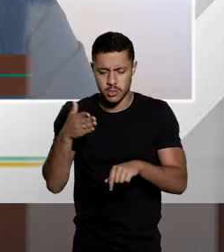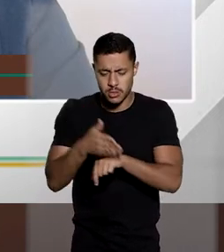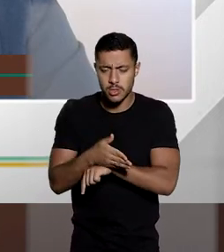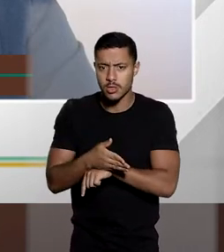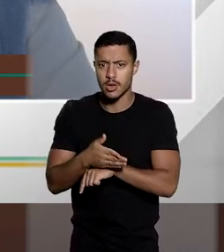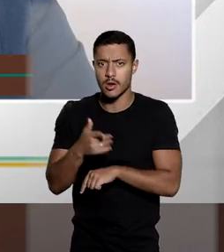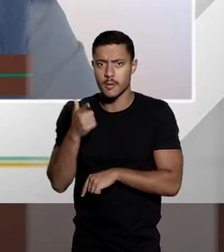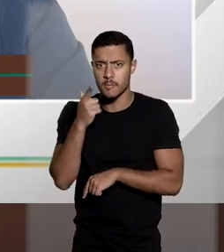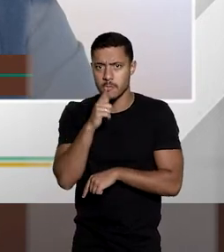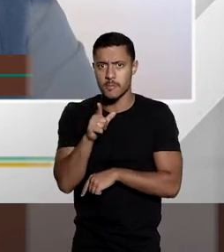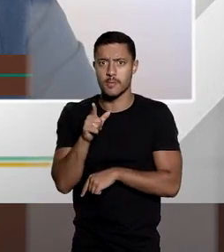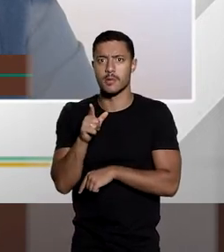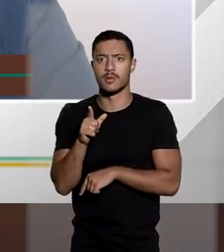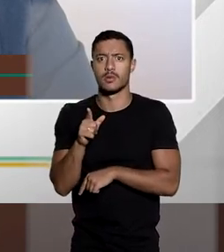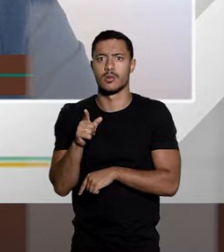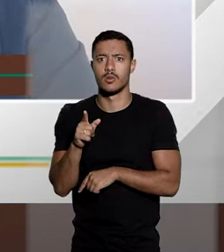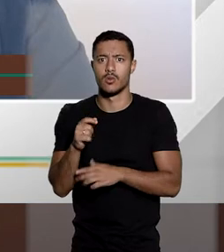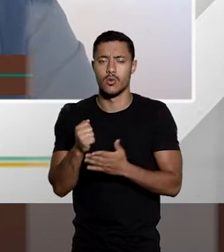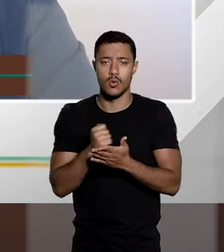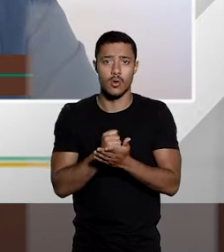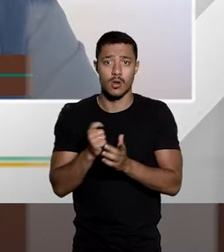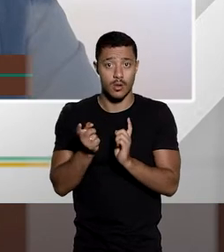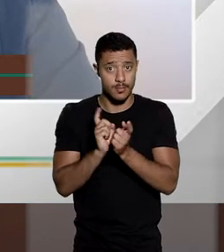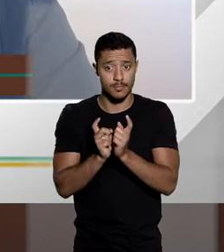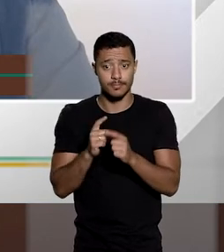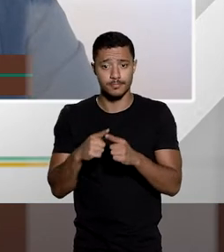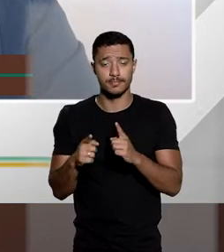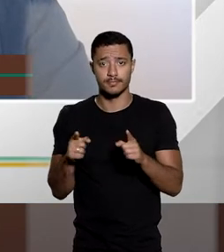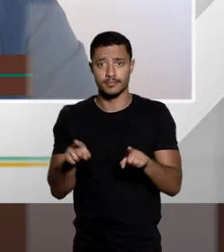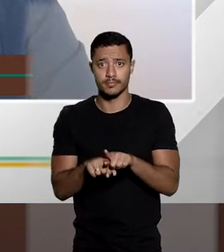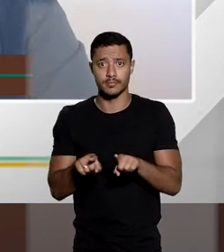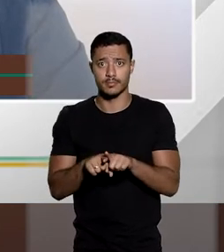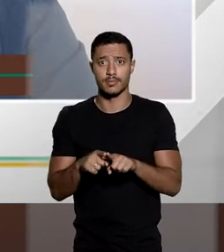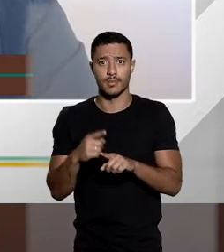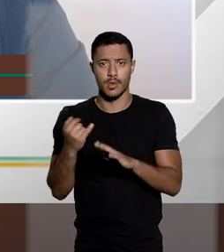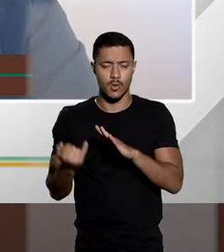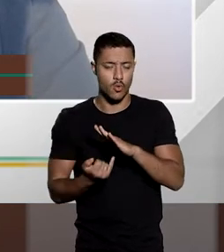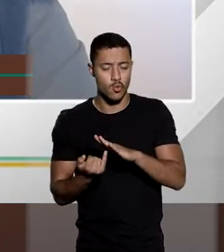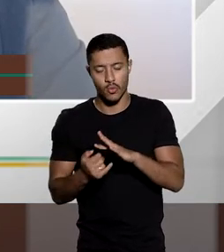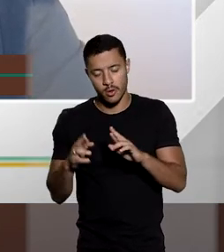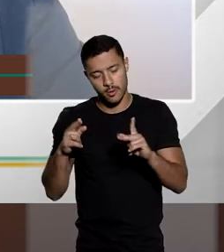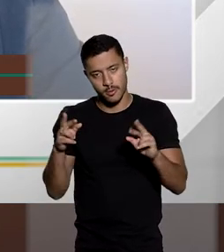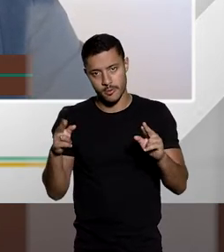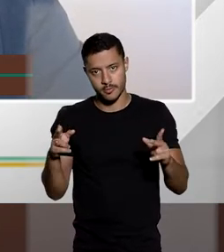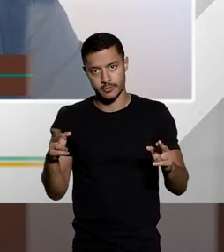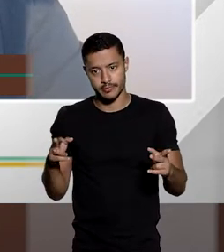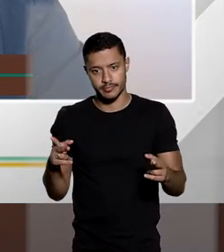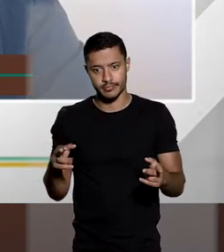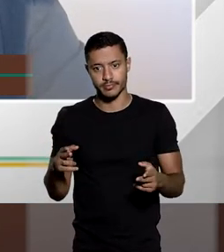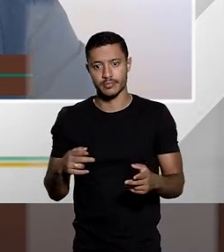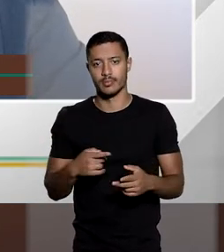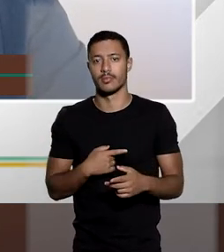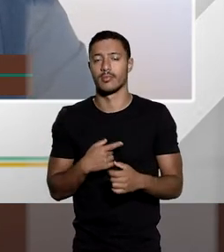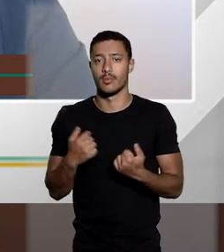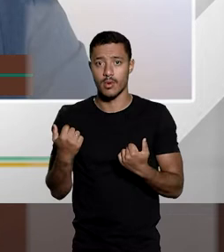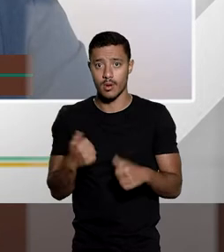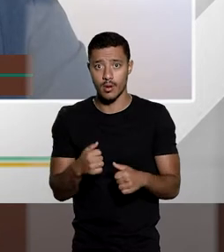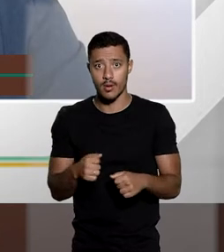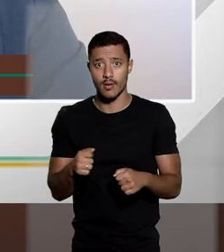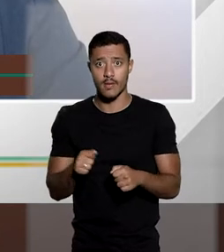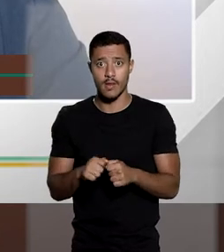e, se vencer, celebrar o contrato administrativo. Mas, em geral, são institutos distintos. Inclusive, eu tenho que dizer aqui